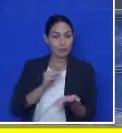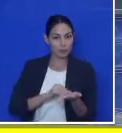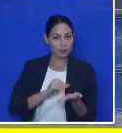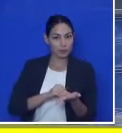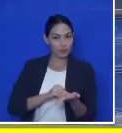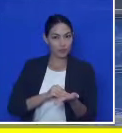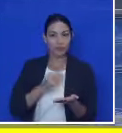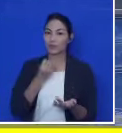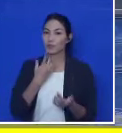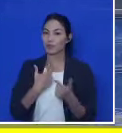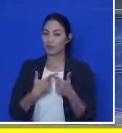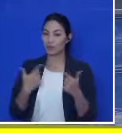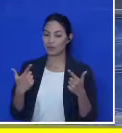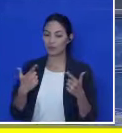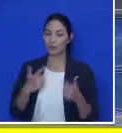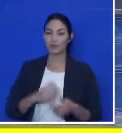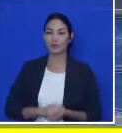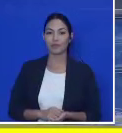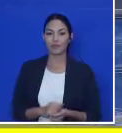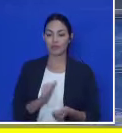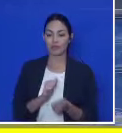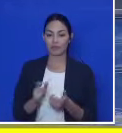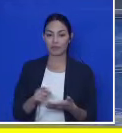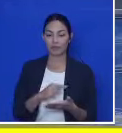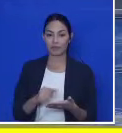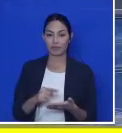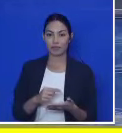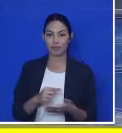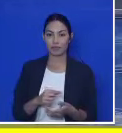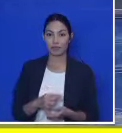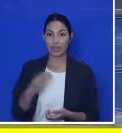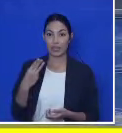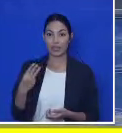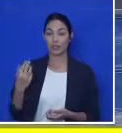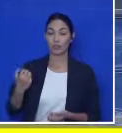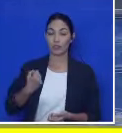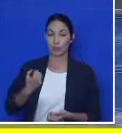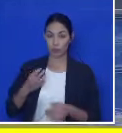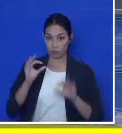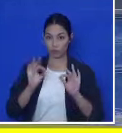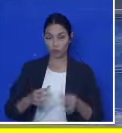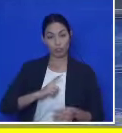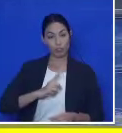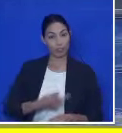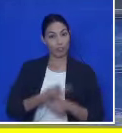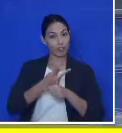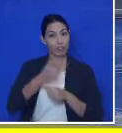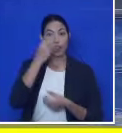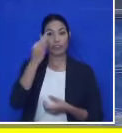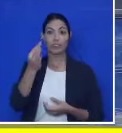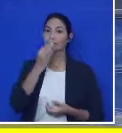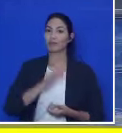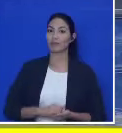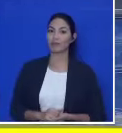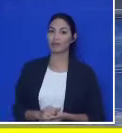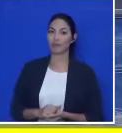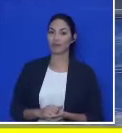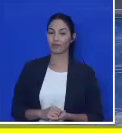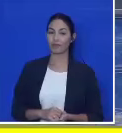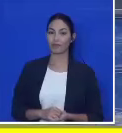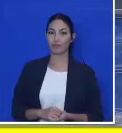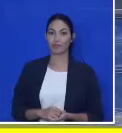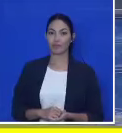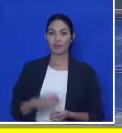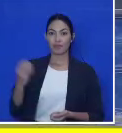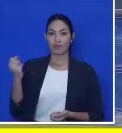marcando. Boa sorte. Na Time Mania, você ganha a partir de 3 acertos. Fique atento. Mais uma bola saindo